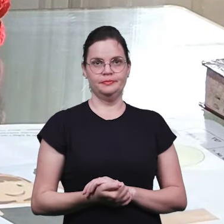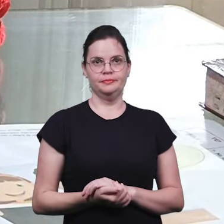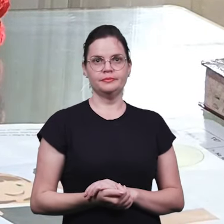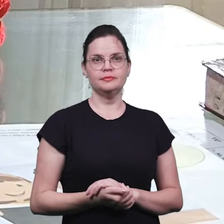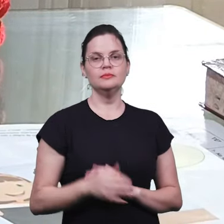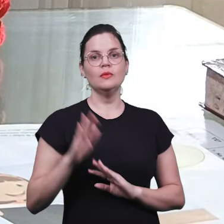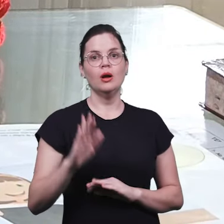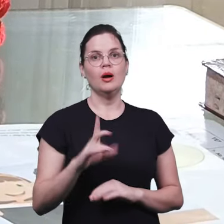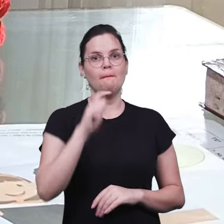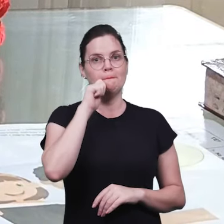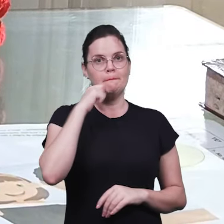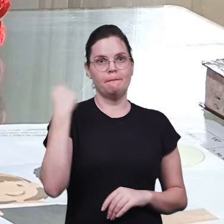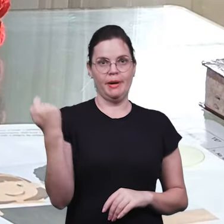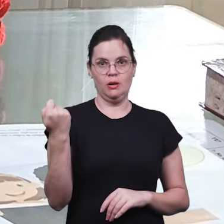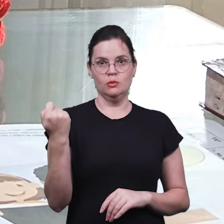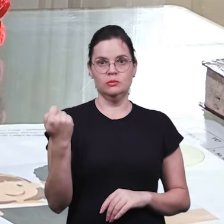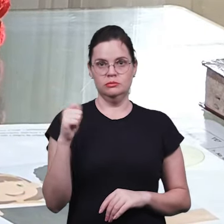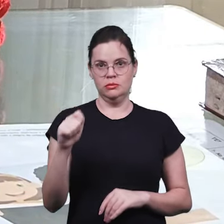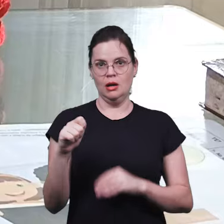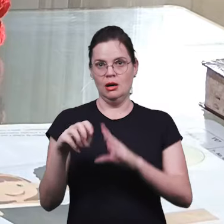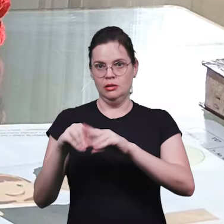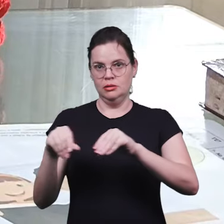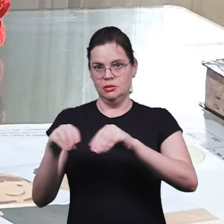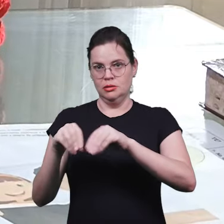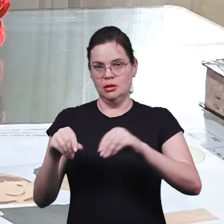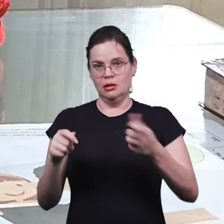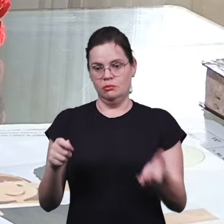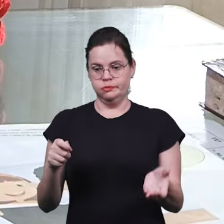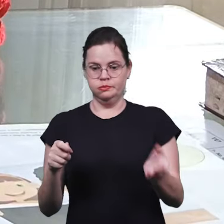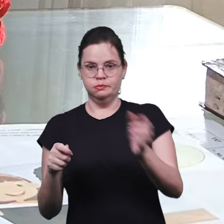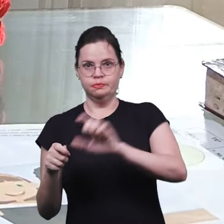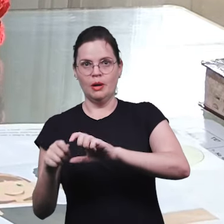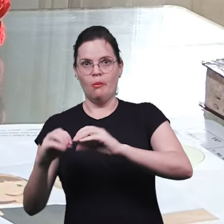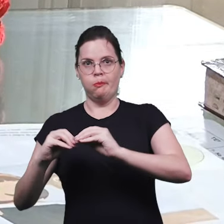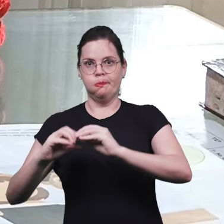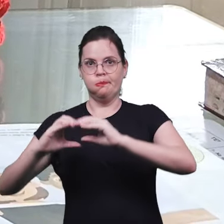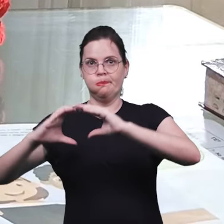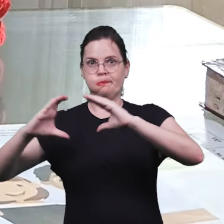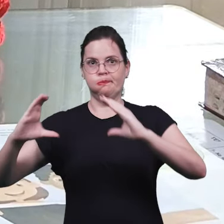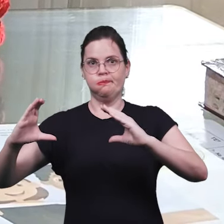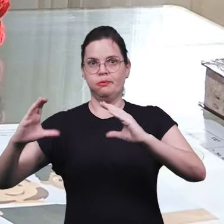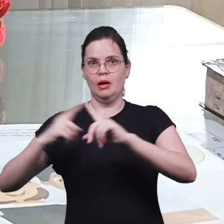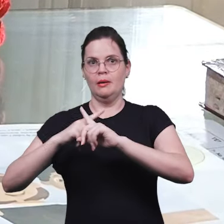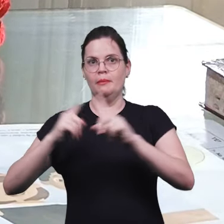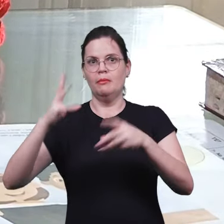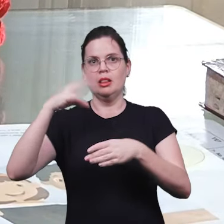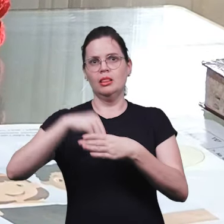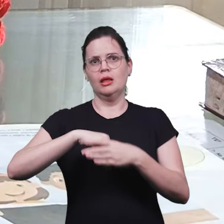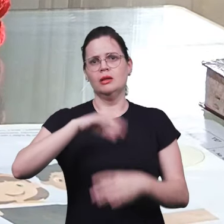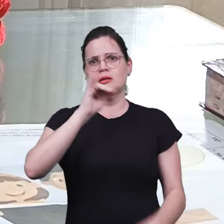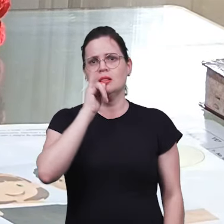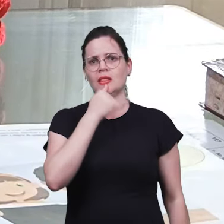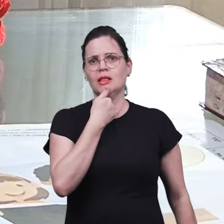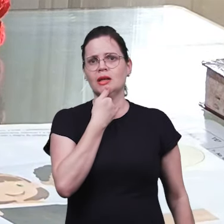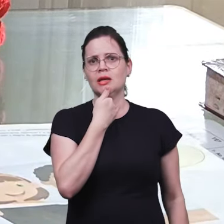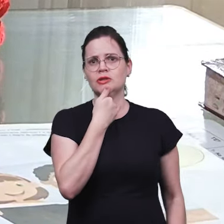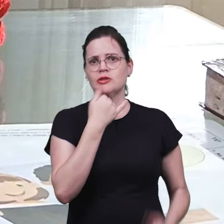O pão com fermento, né? A mulher, ela acrescentou ali a medida, ele teve um crescimento, mas por dentro,